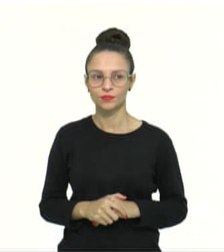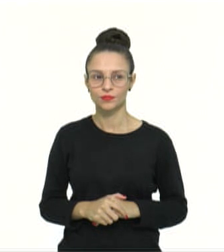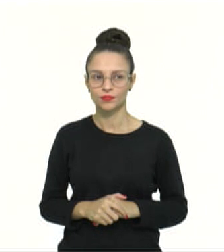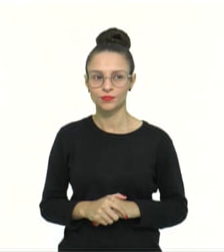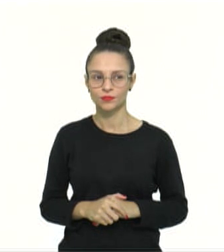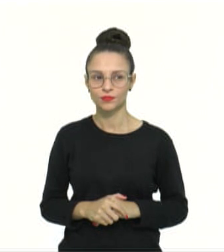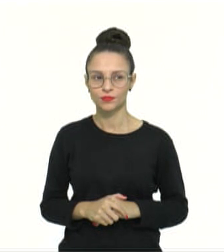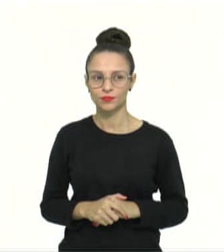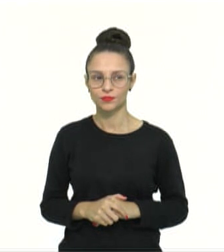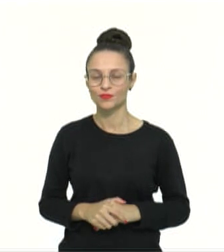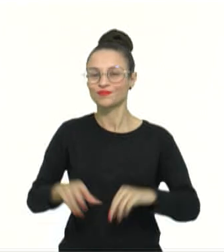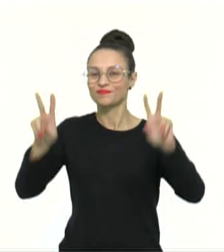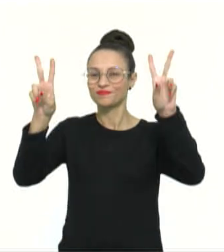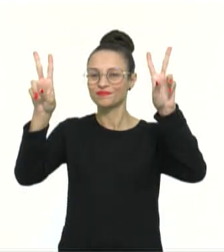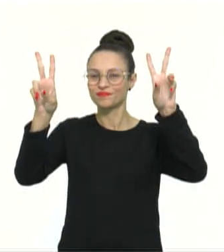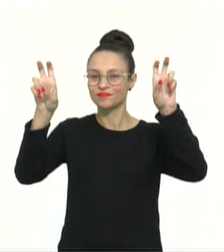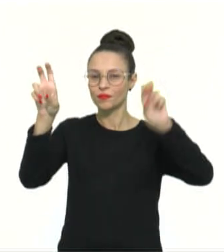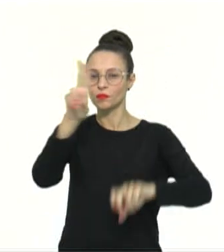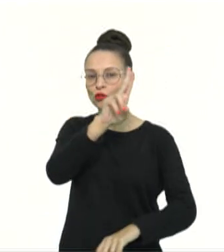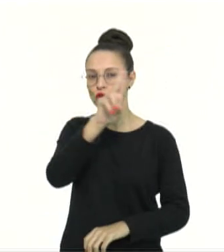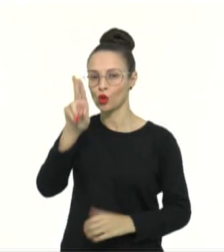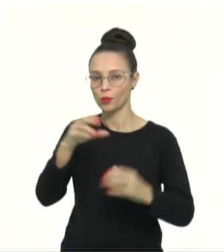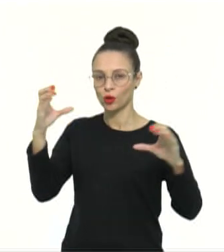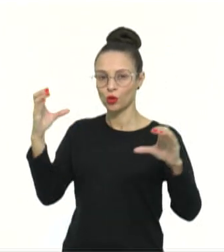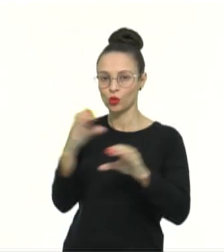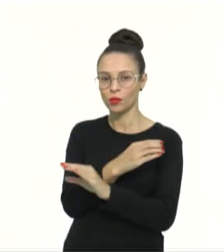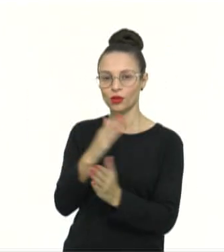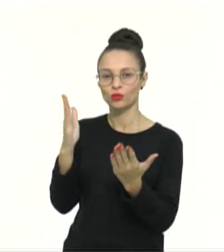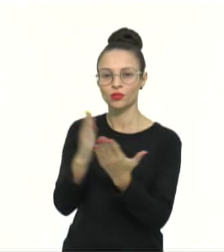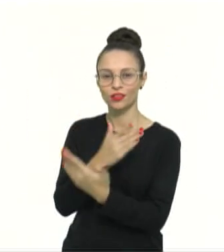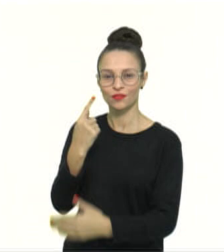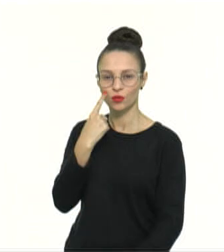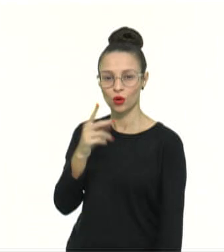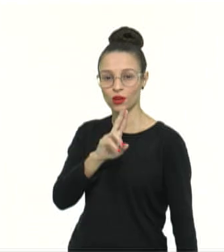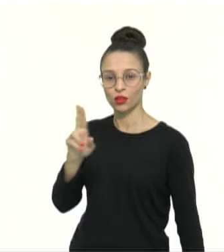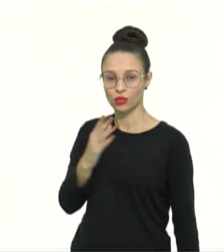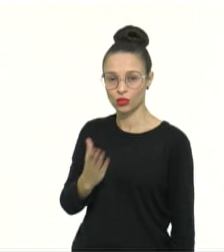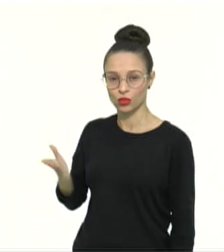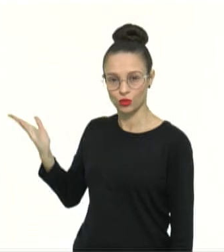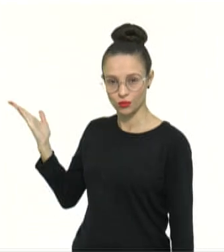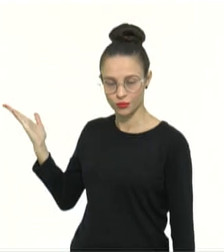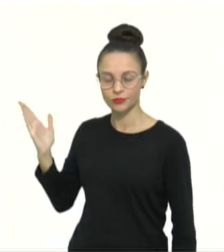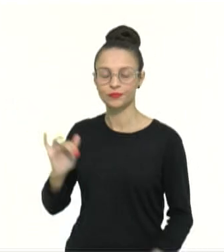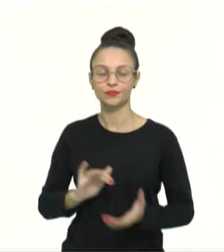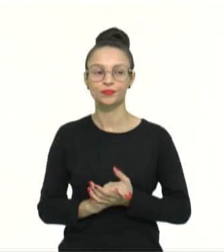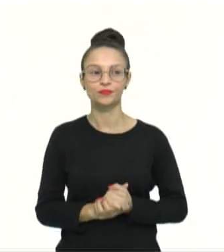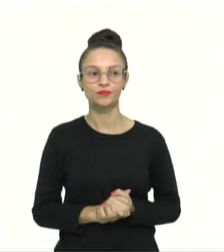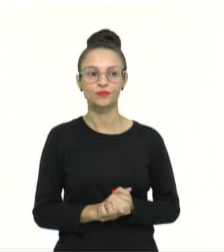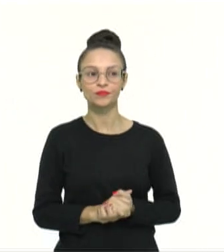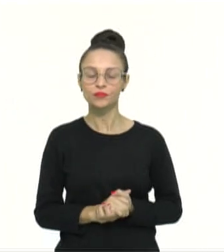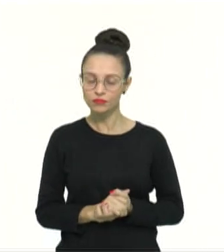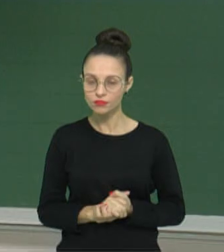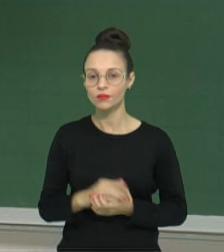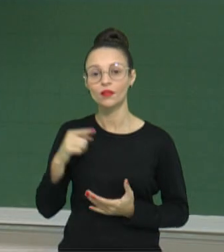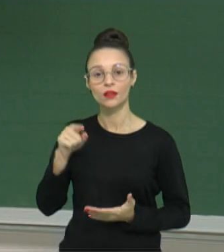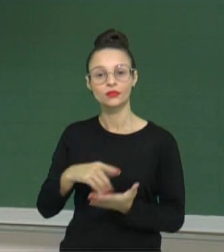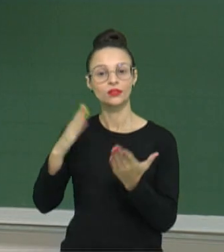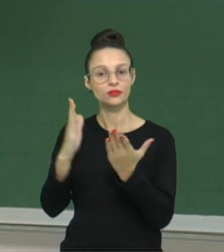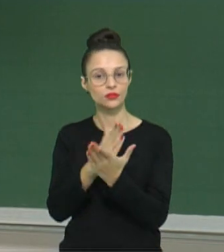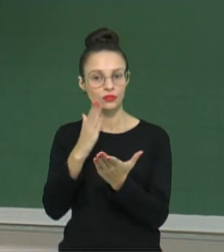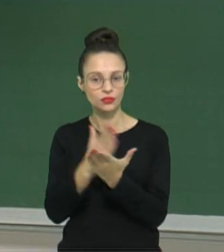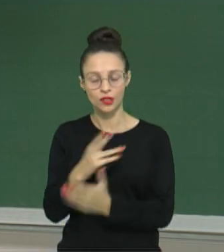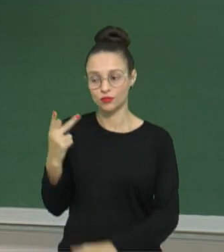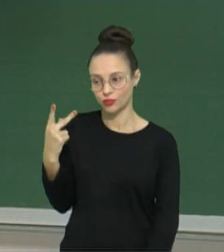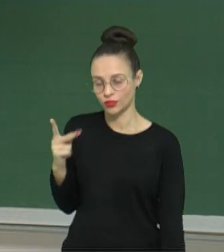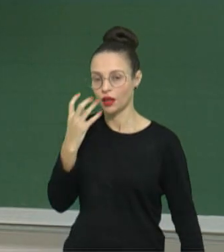Então o nome completo da obra de Nietzsche é O Nascimento da Tragédia do Espírito da Música. E nessa obra ele vai questionar o